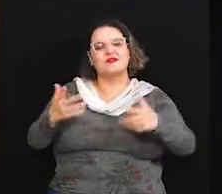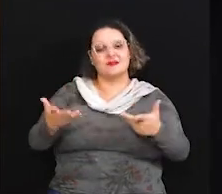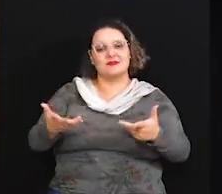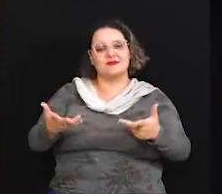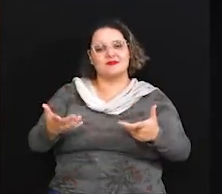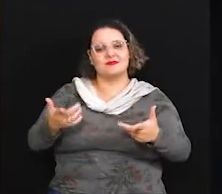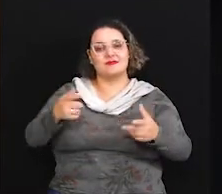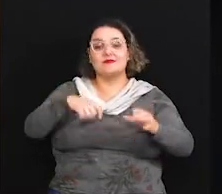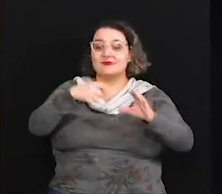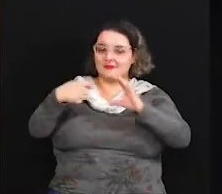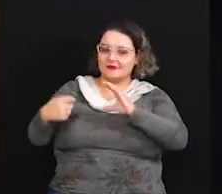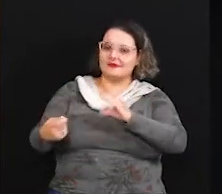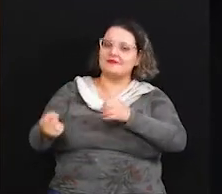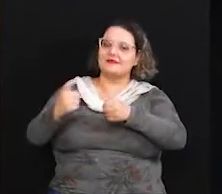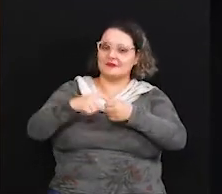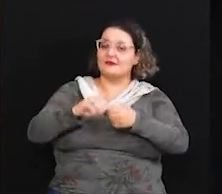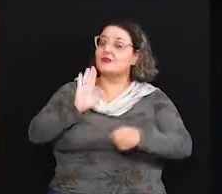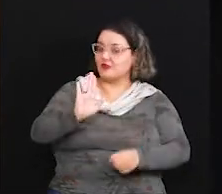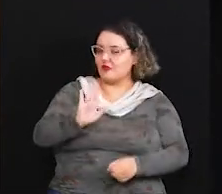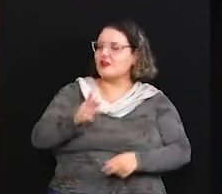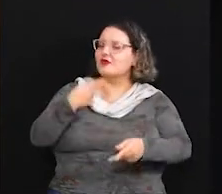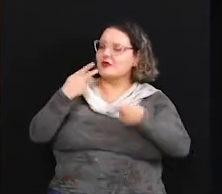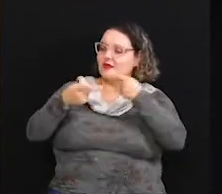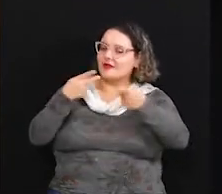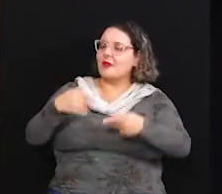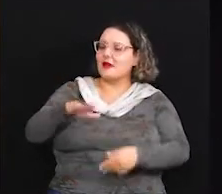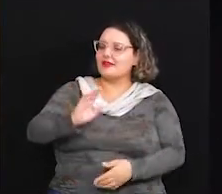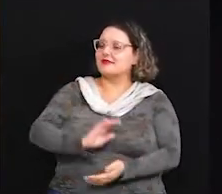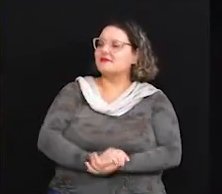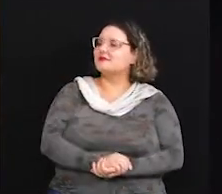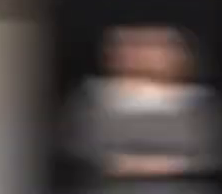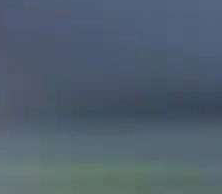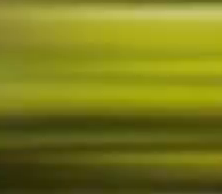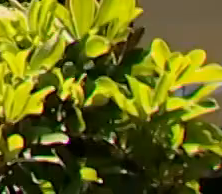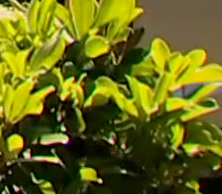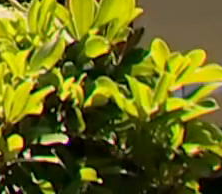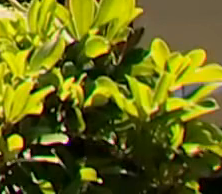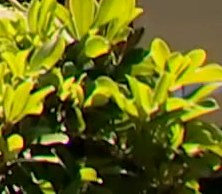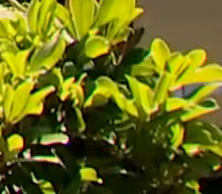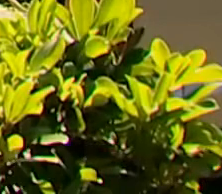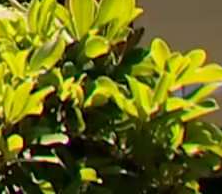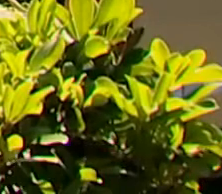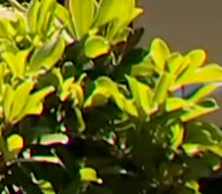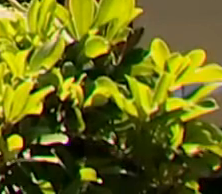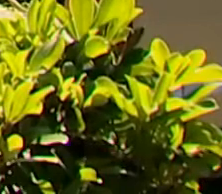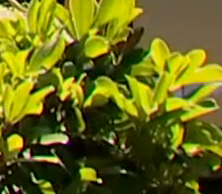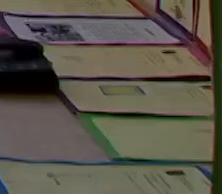espaço. E fiquem com essas imagens e a gente volta daqui a pouquinho para conversar mais.